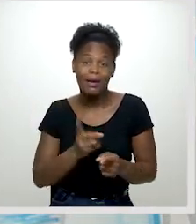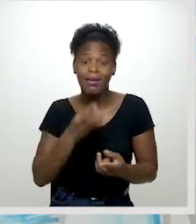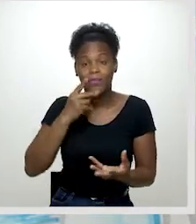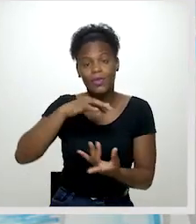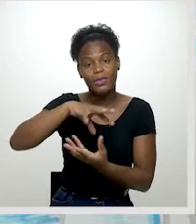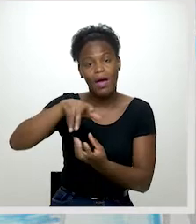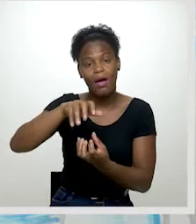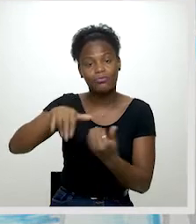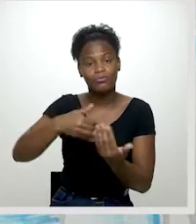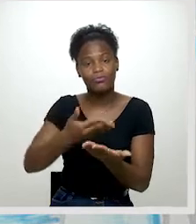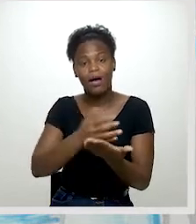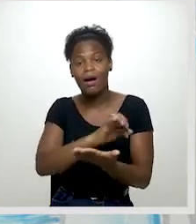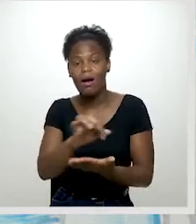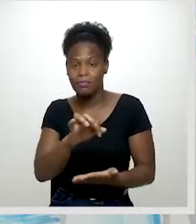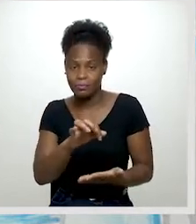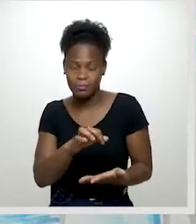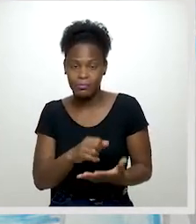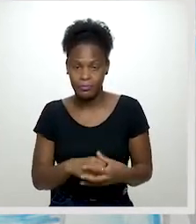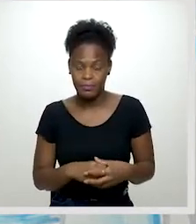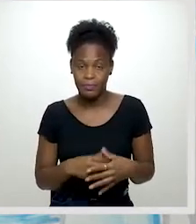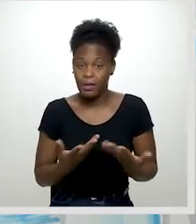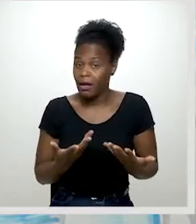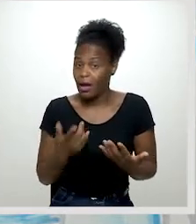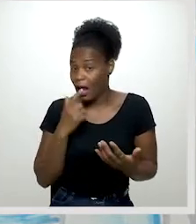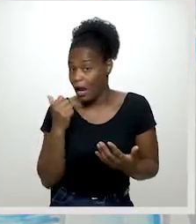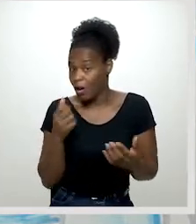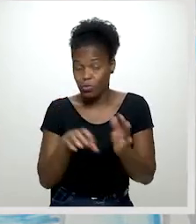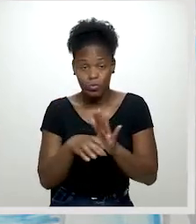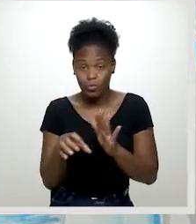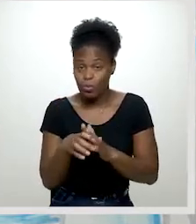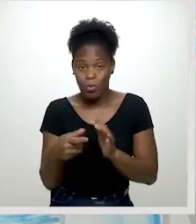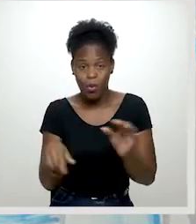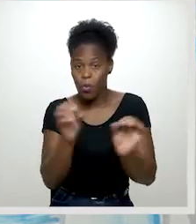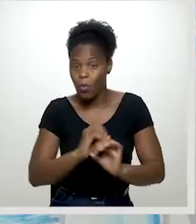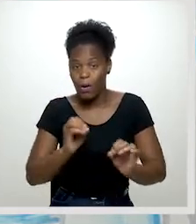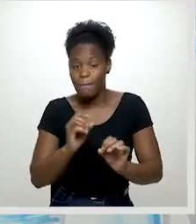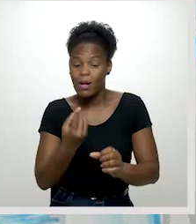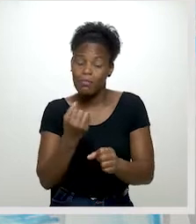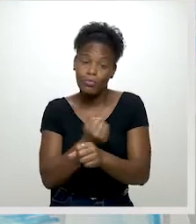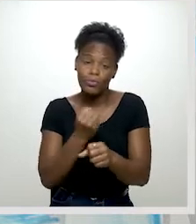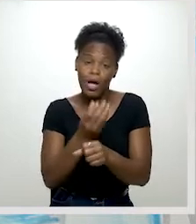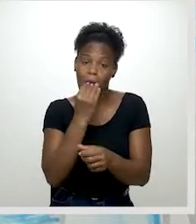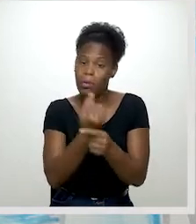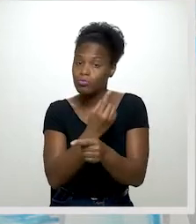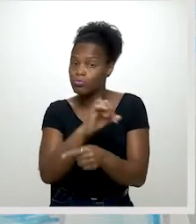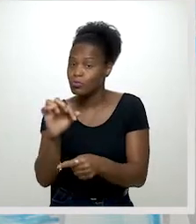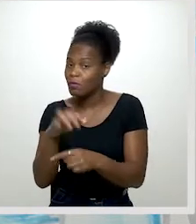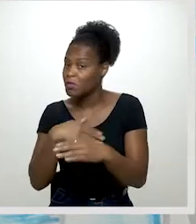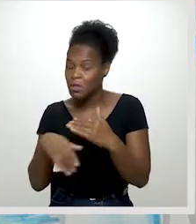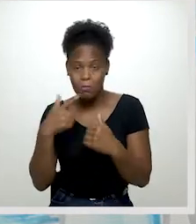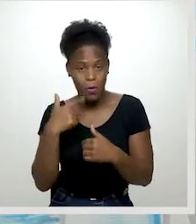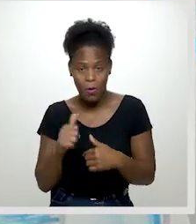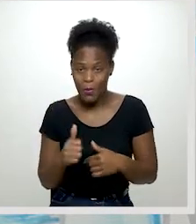que a Terra os dava, no habitat que a Terra os dava. Não tinham condições de produzir os seus próprios